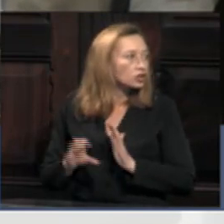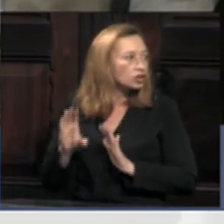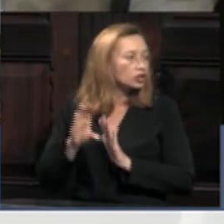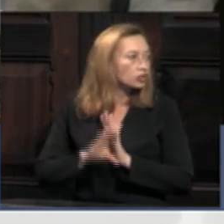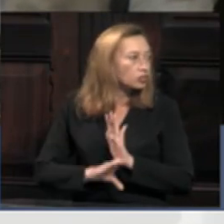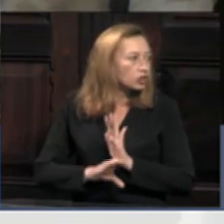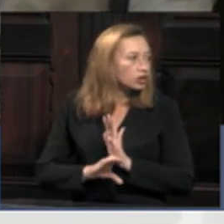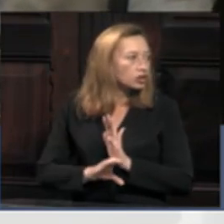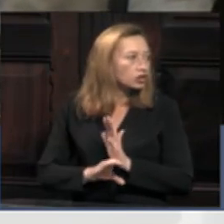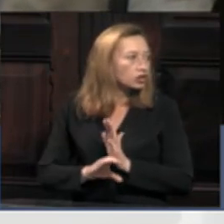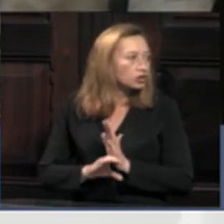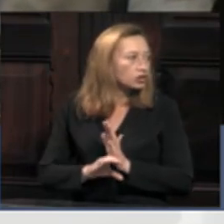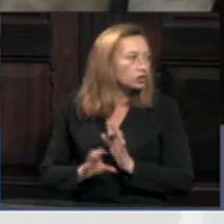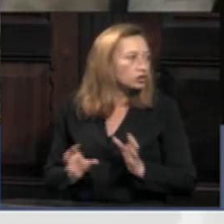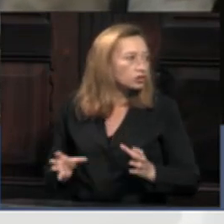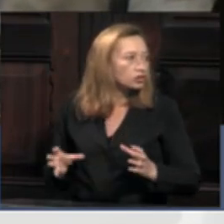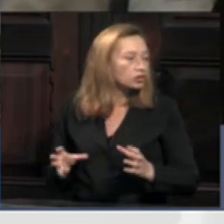Votos.